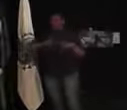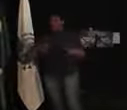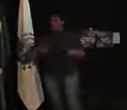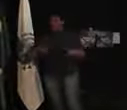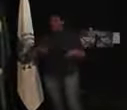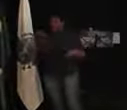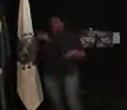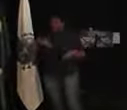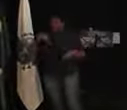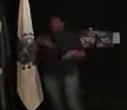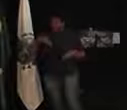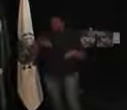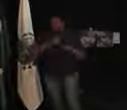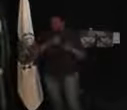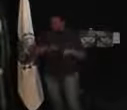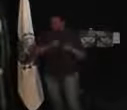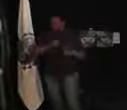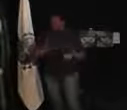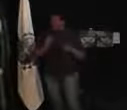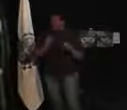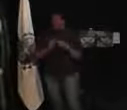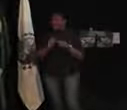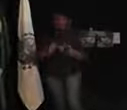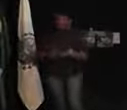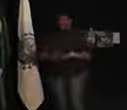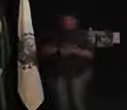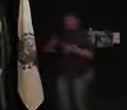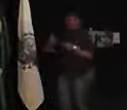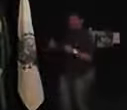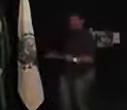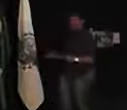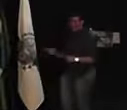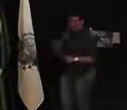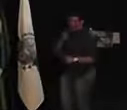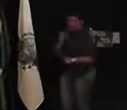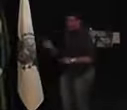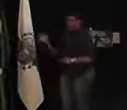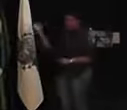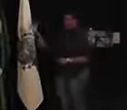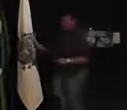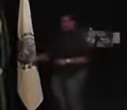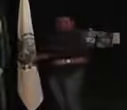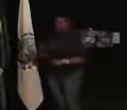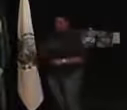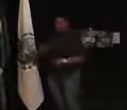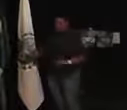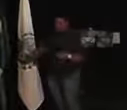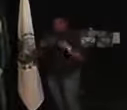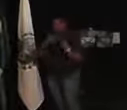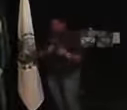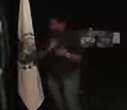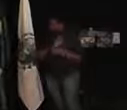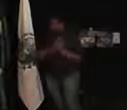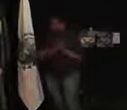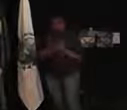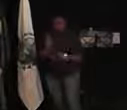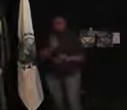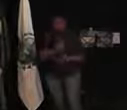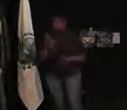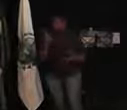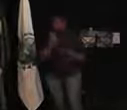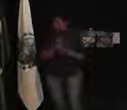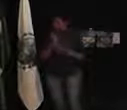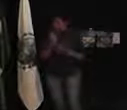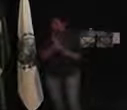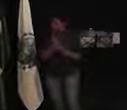principalmente matemática, ela faz tudo diferente e chega ao mesmo resultado. Aí a professora não aceita, fala, não, mas não é assim.